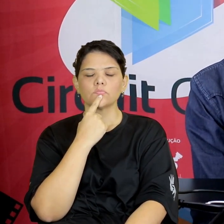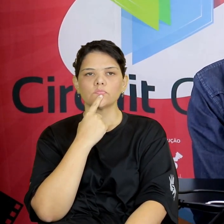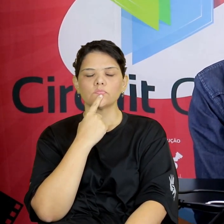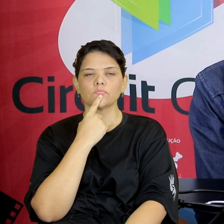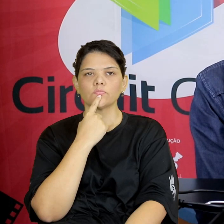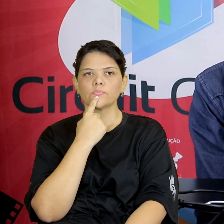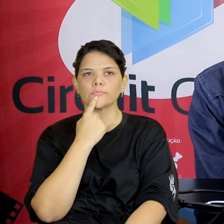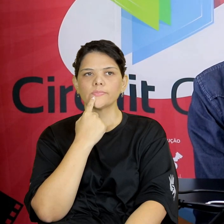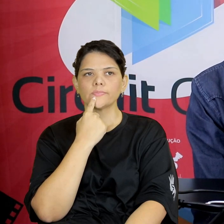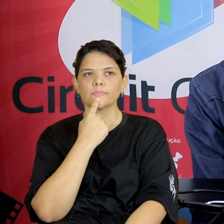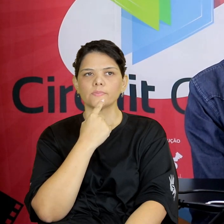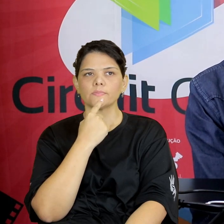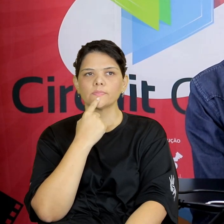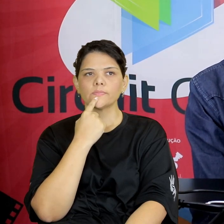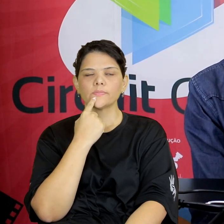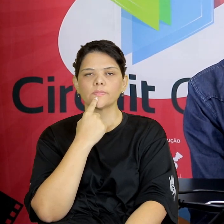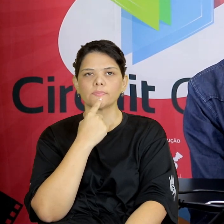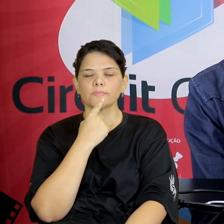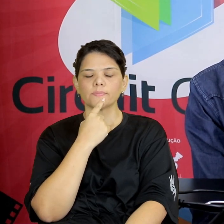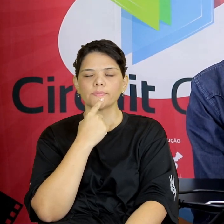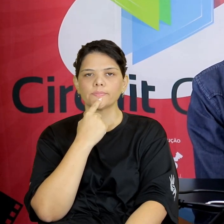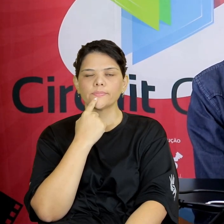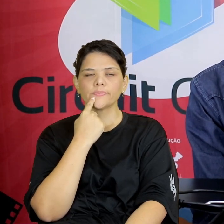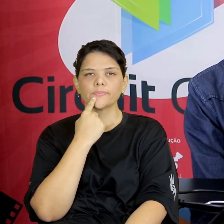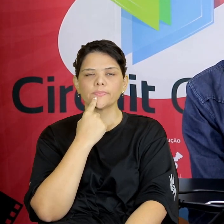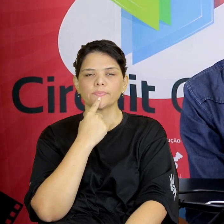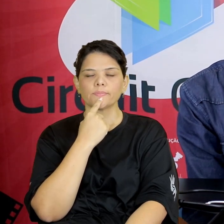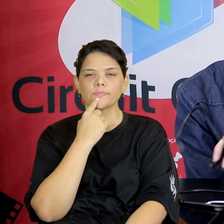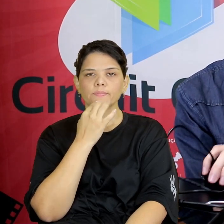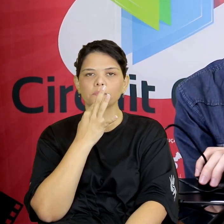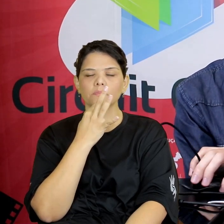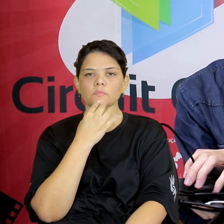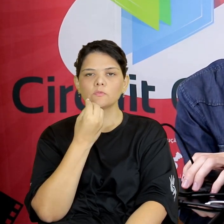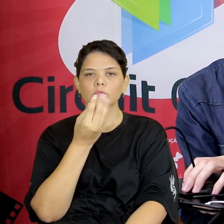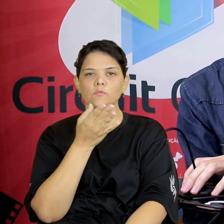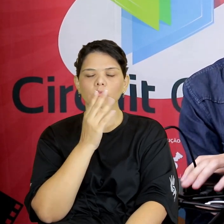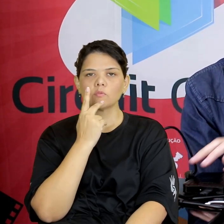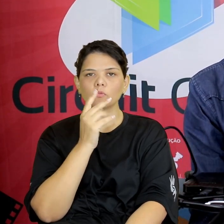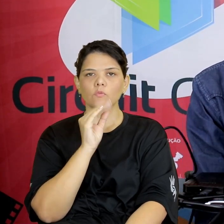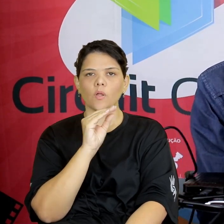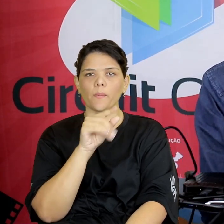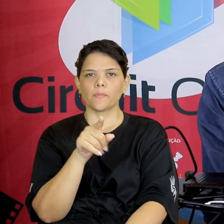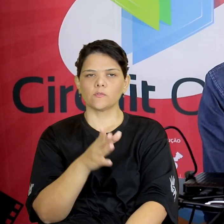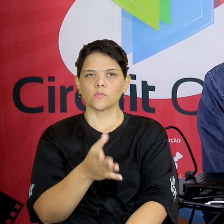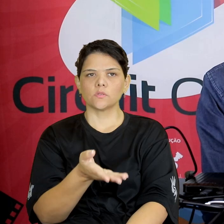trazer um slide bonitinho com todos para vocês, beleza? Todos que eu conheço e que eu sei que são bons.